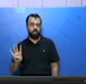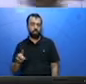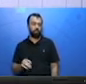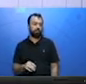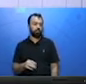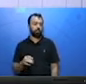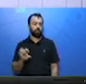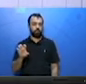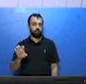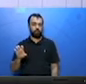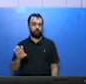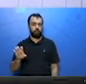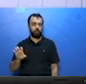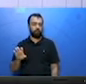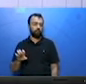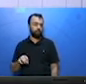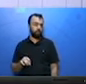ponto E,